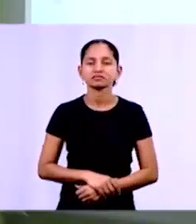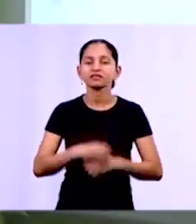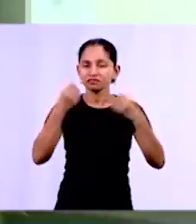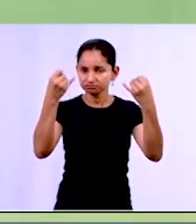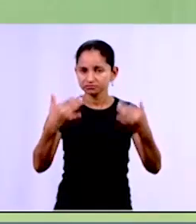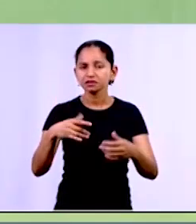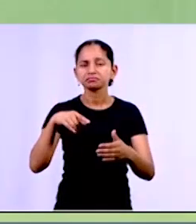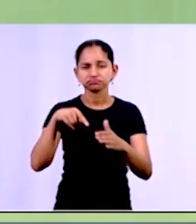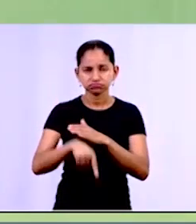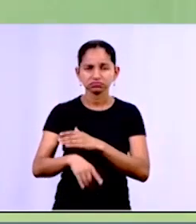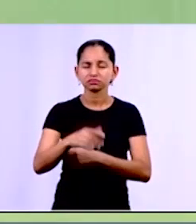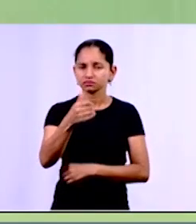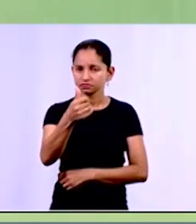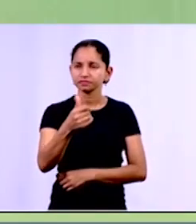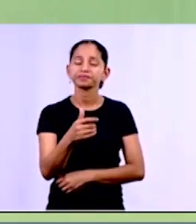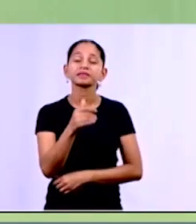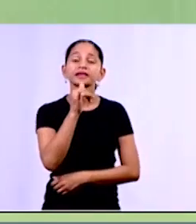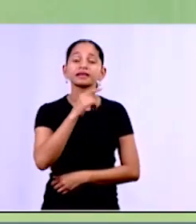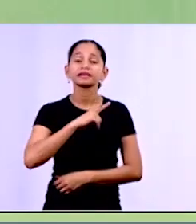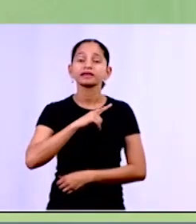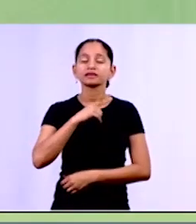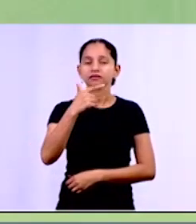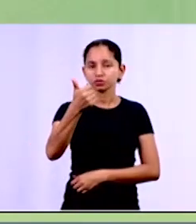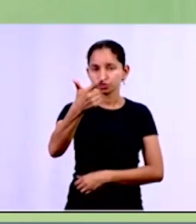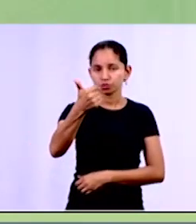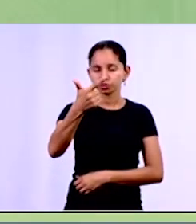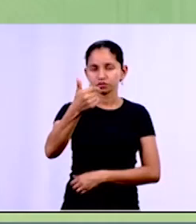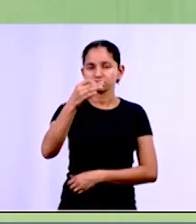né? Ele tem 12 cores,